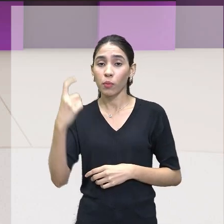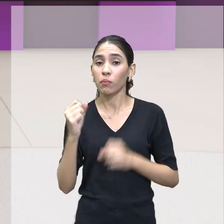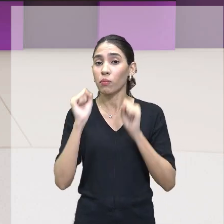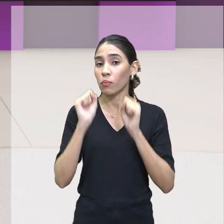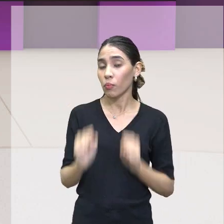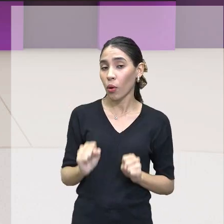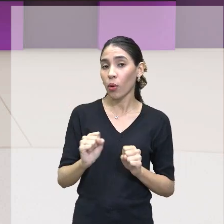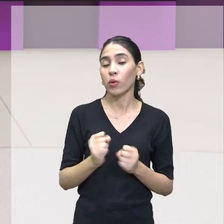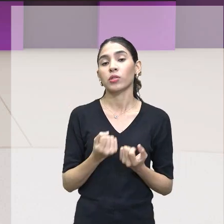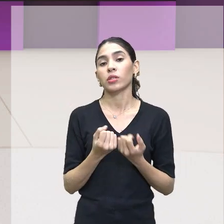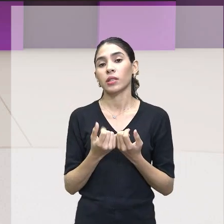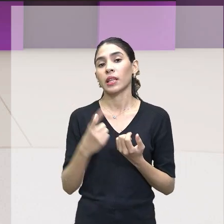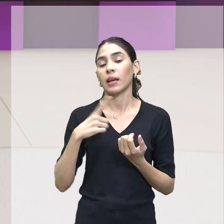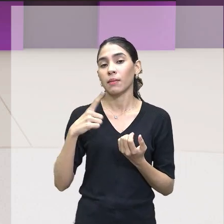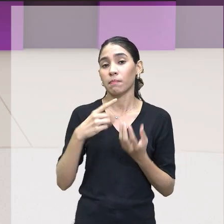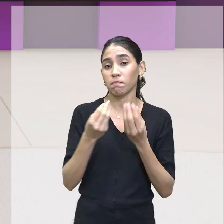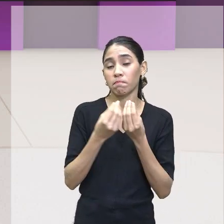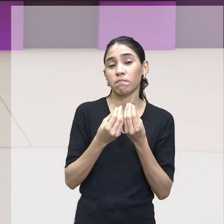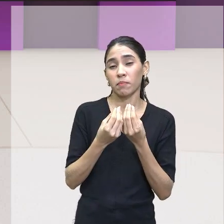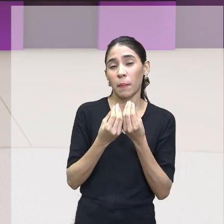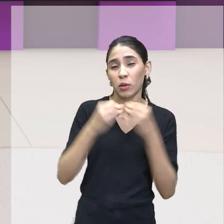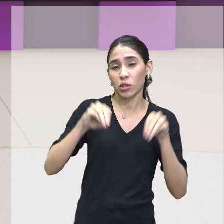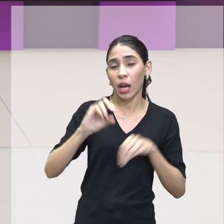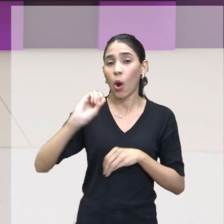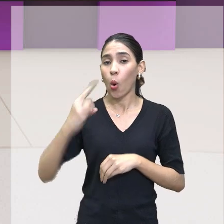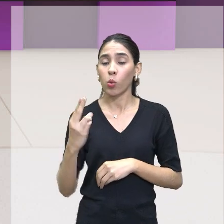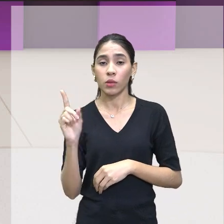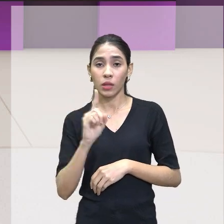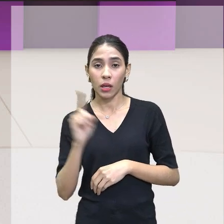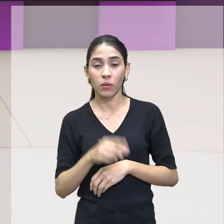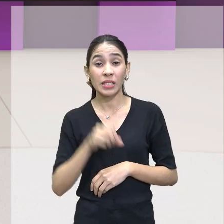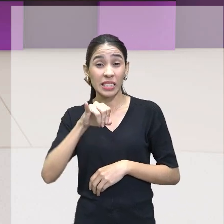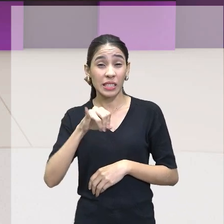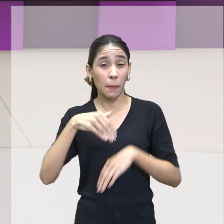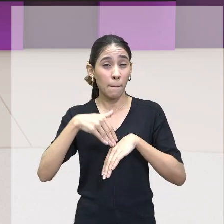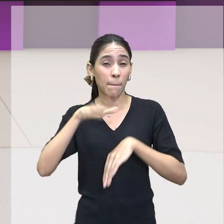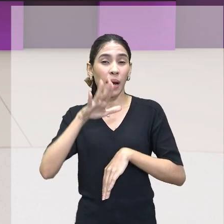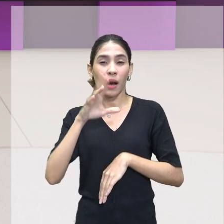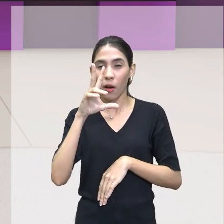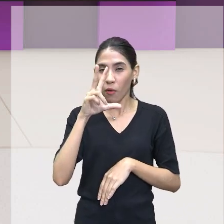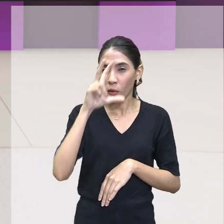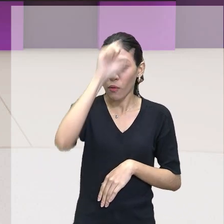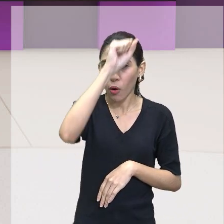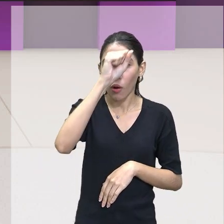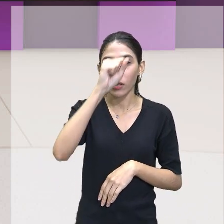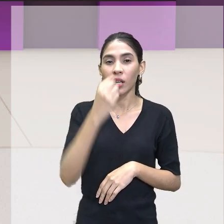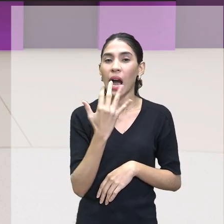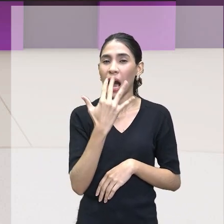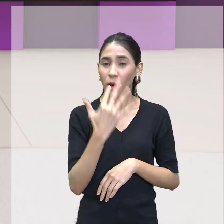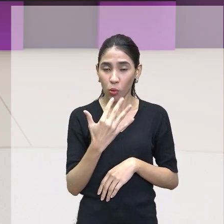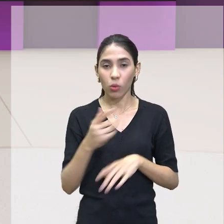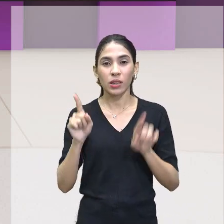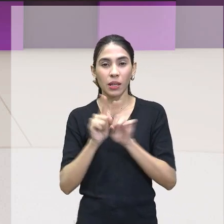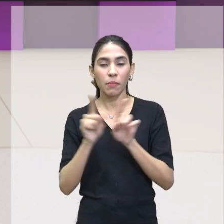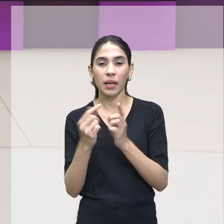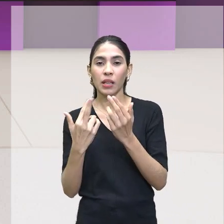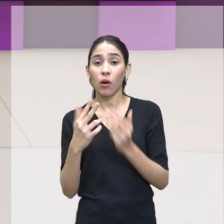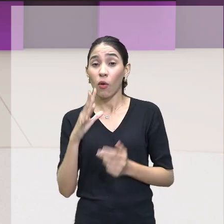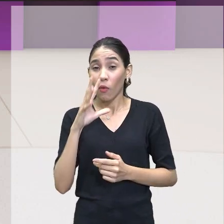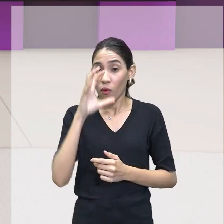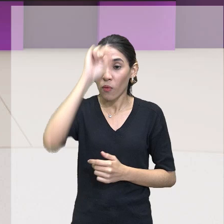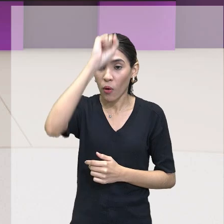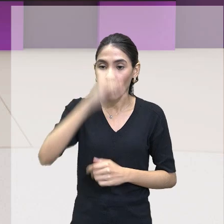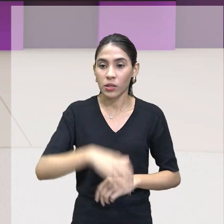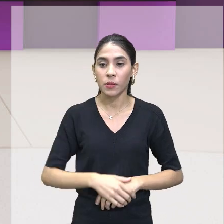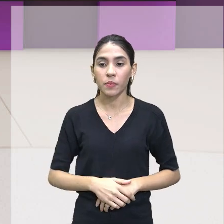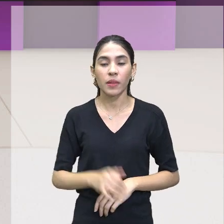audição. Por isso que a gente verifica aí, ó, que quanto mais intenso, as cores vão também se intensificando, né? Vermelho,